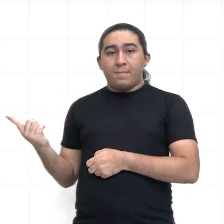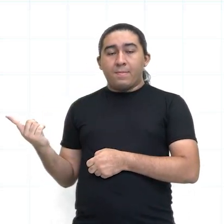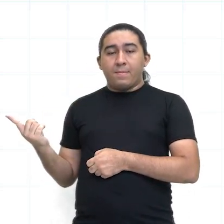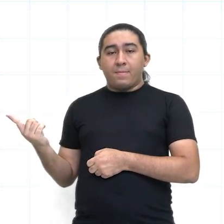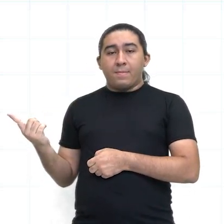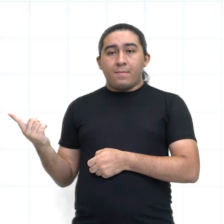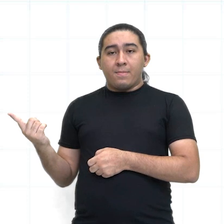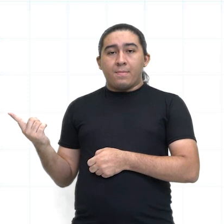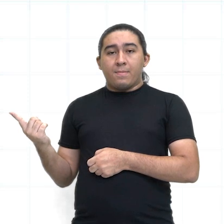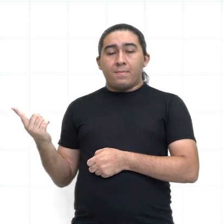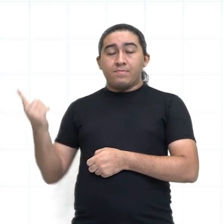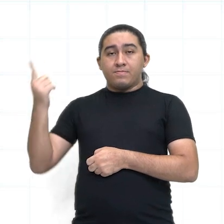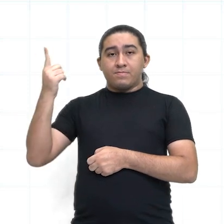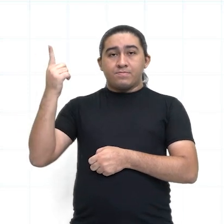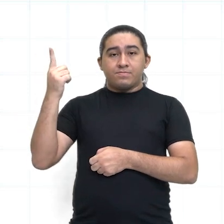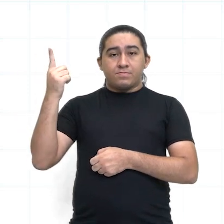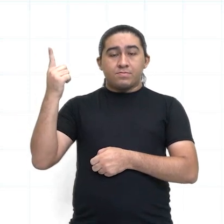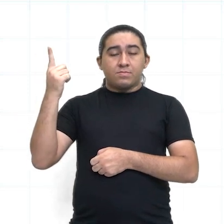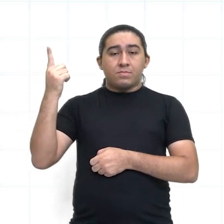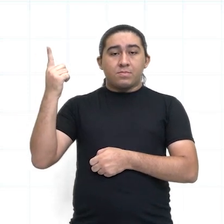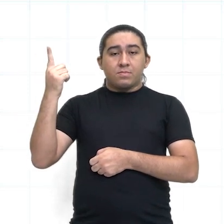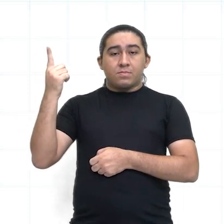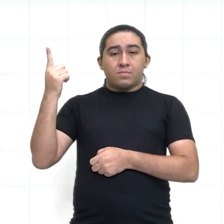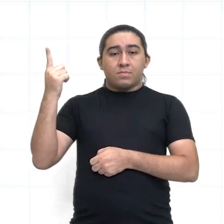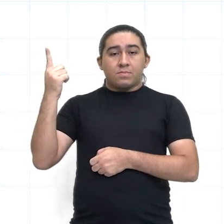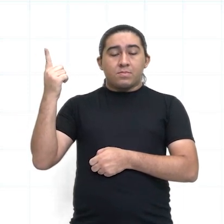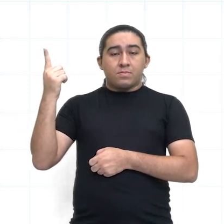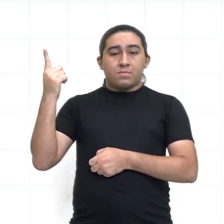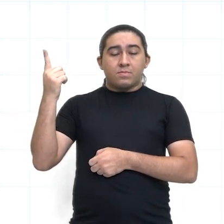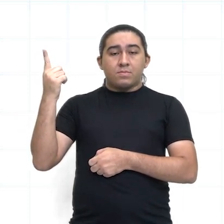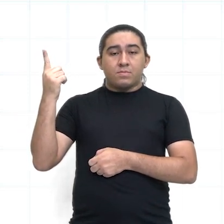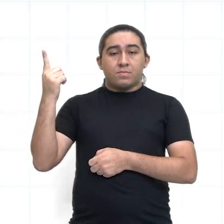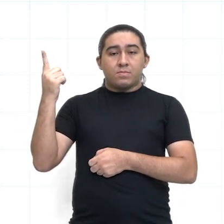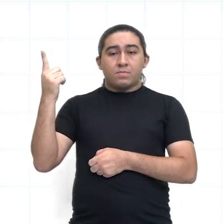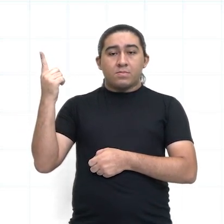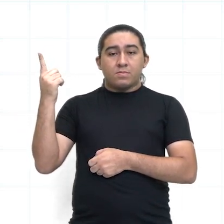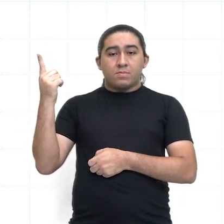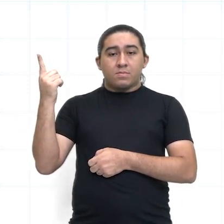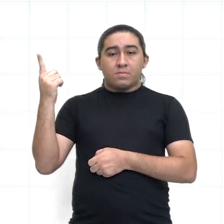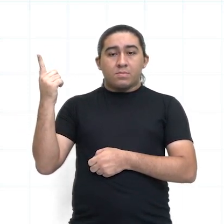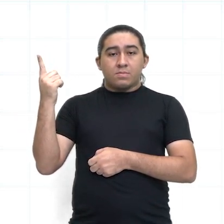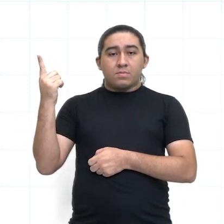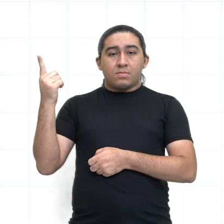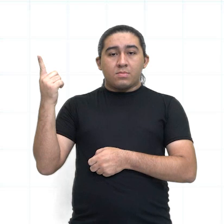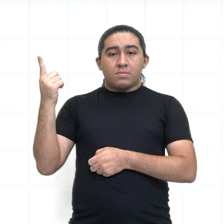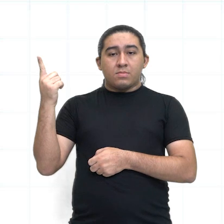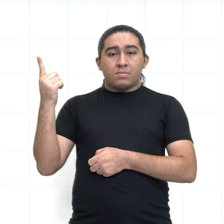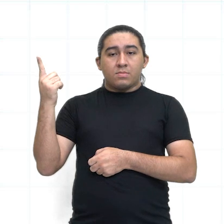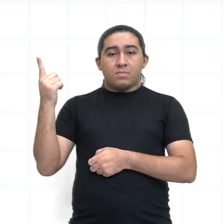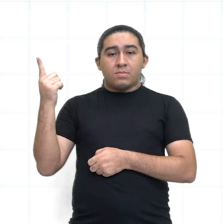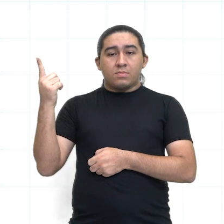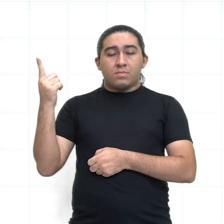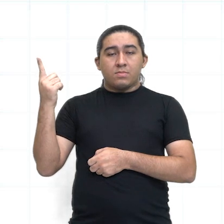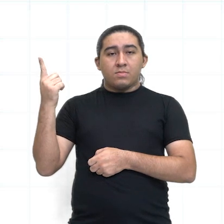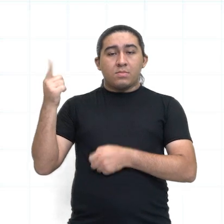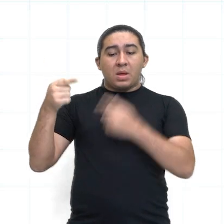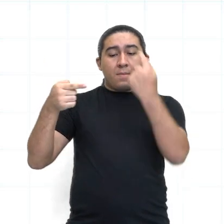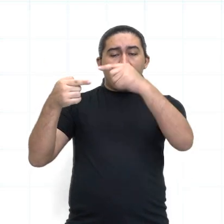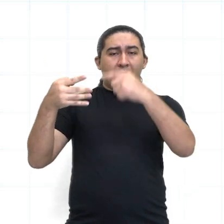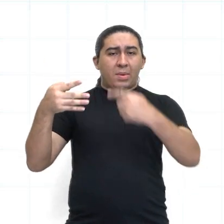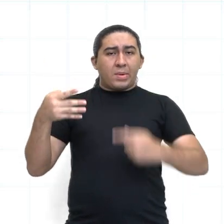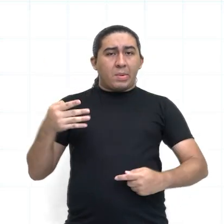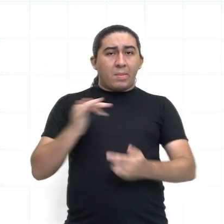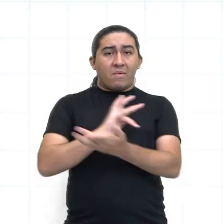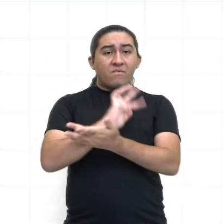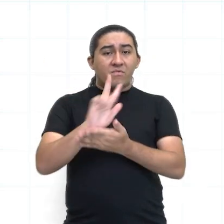a land art, a street art, a body art, a performance na arte e a instalação artística. Então,